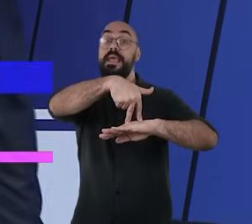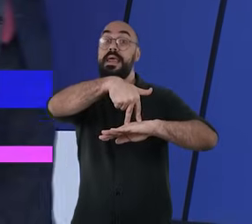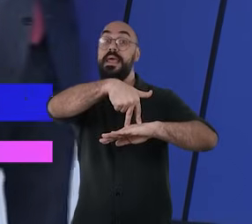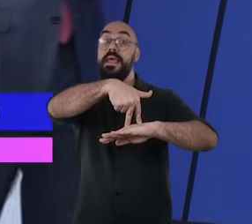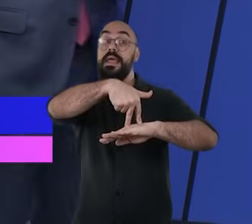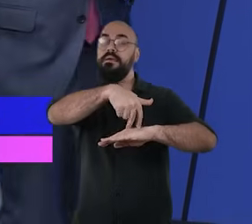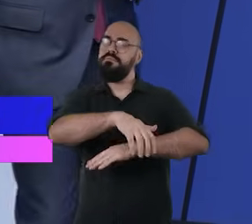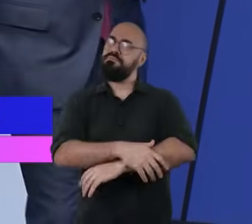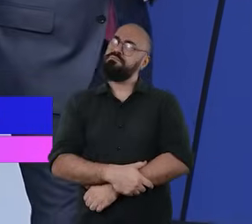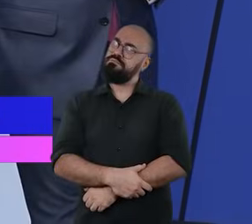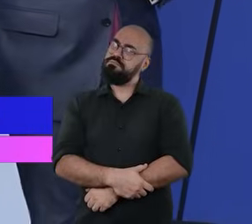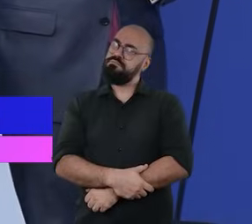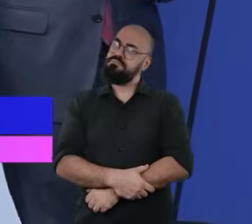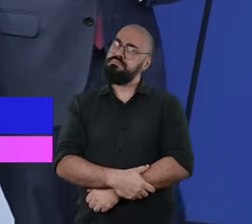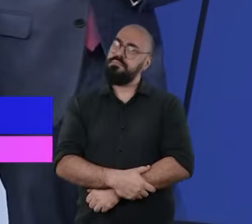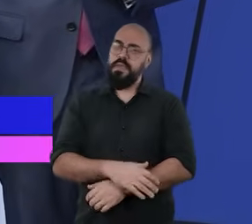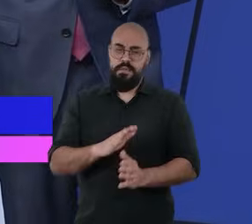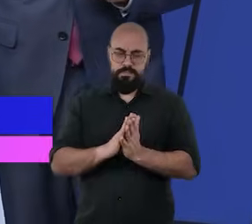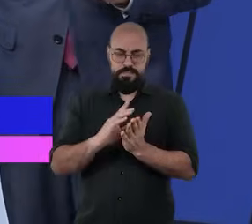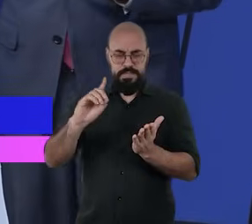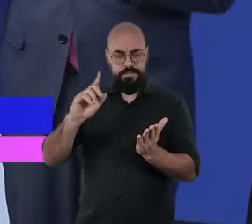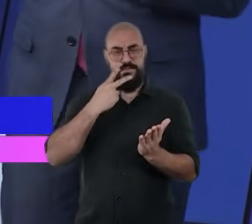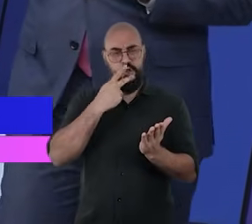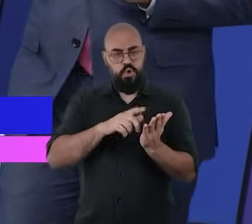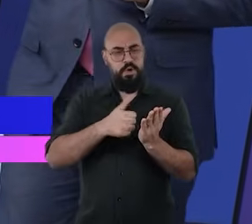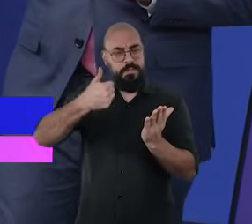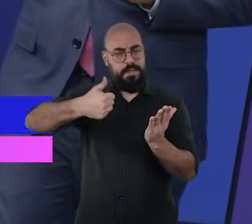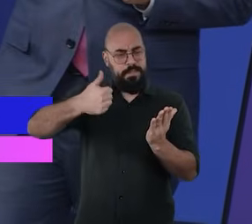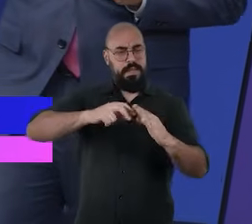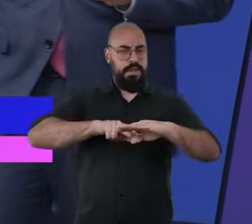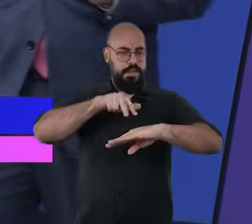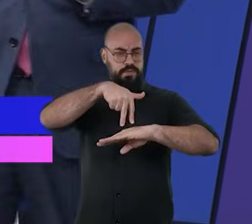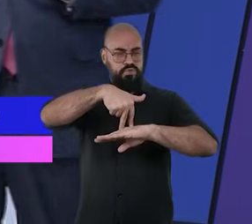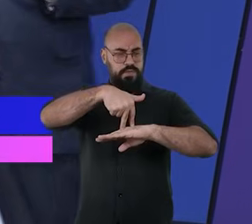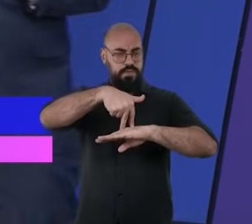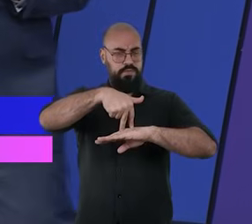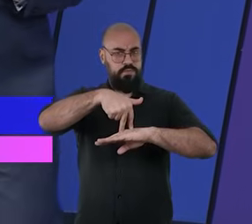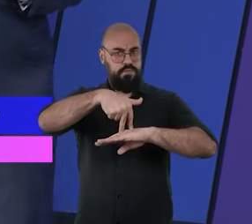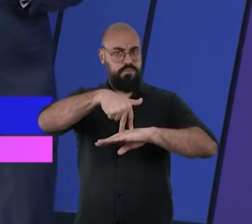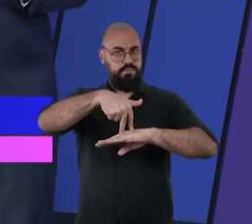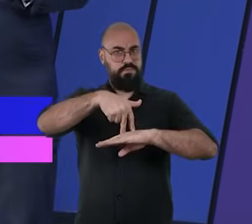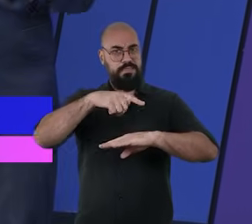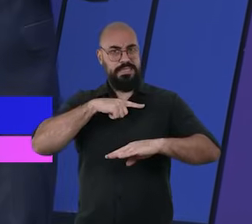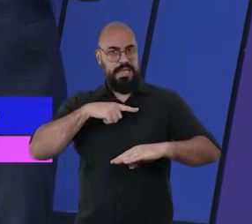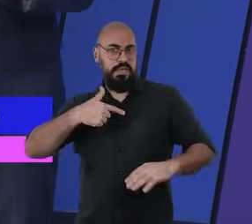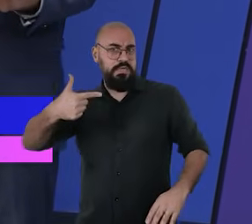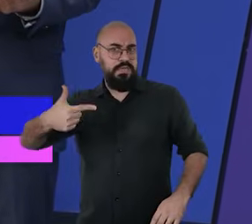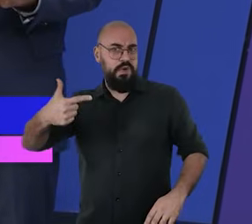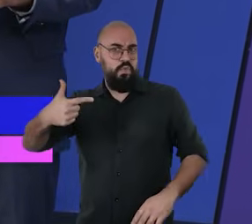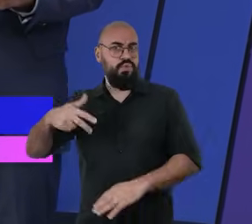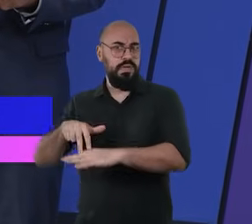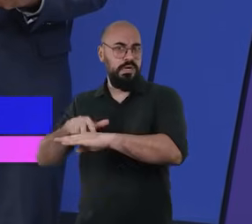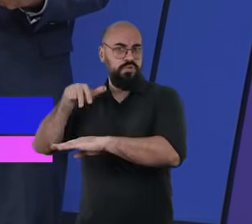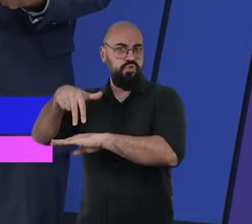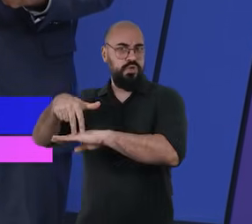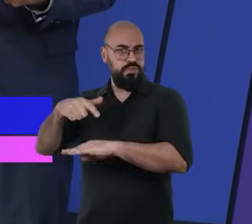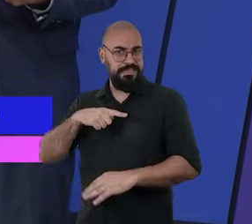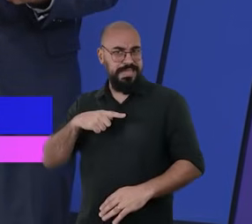só, se a Bíblia está falando de uma primeira ressurreição, é porque existe uma segunda